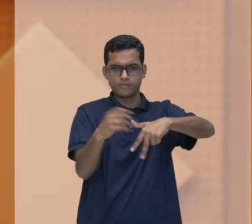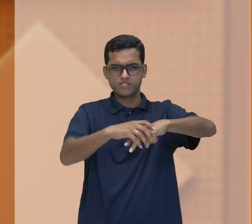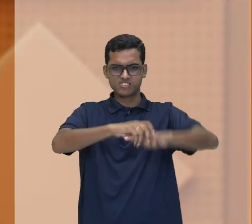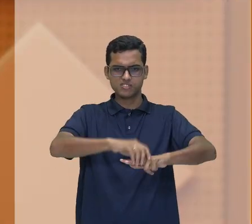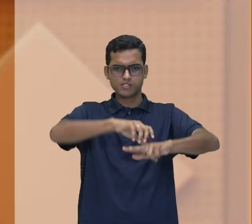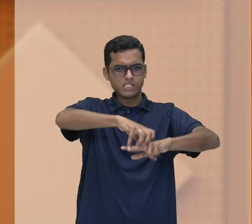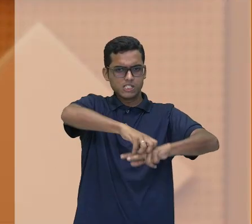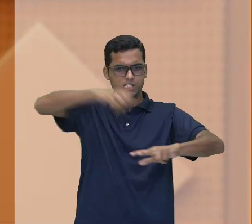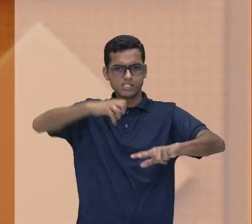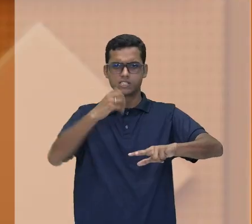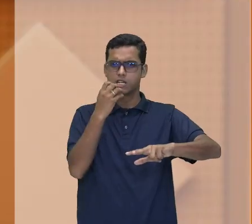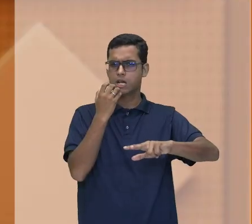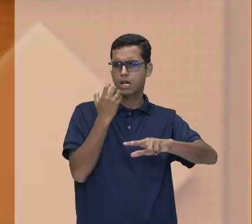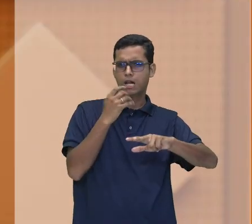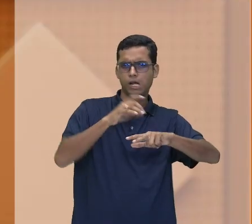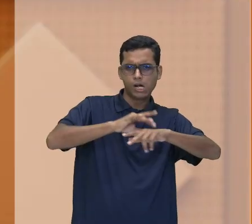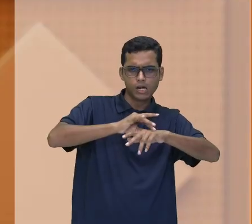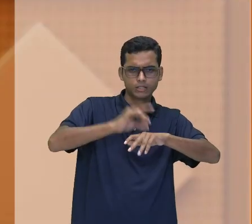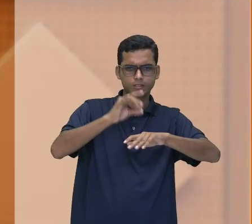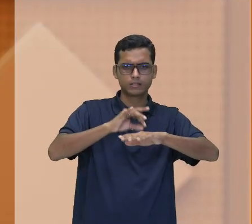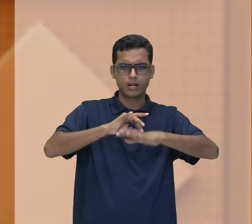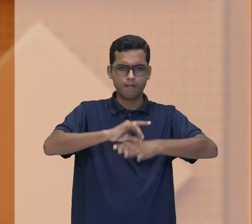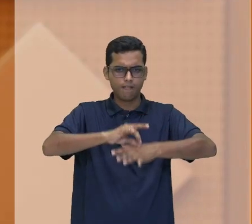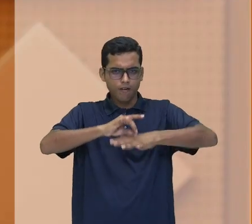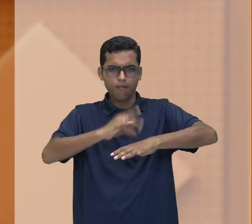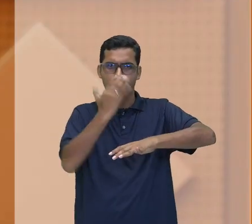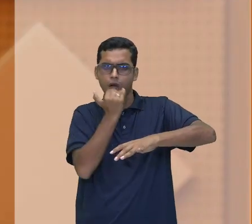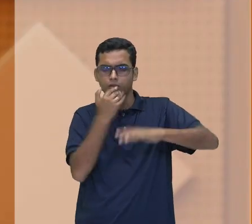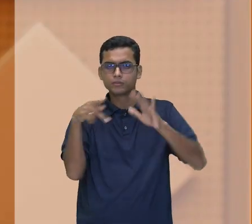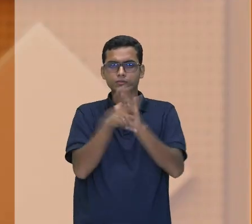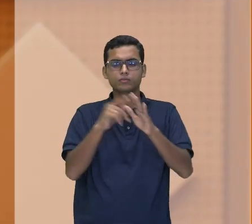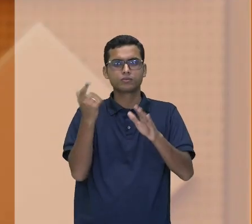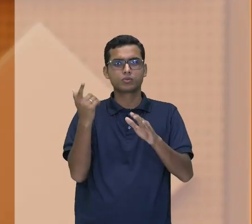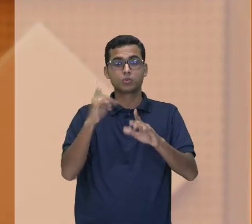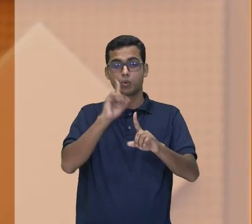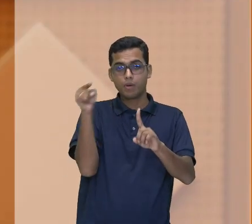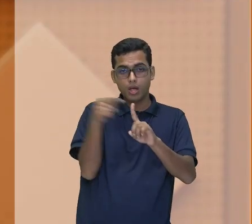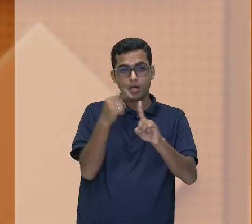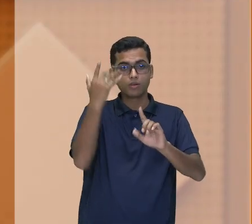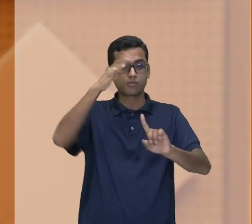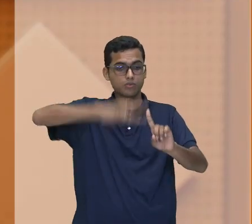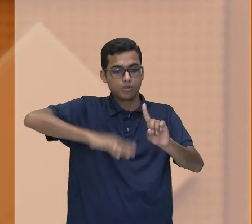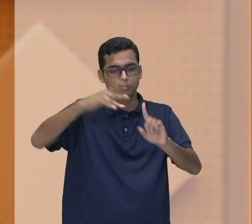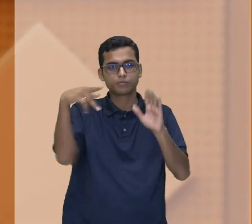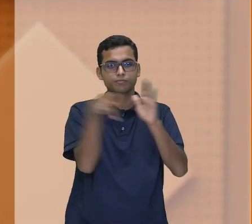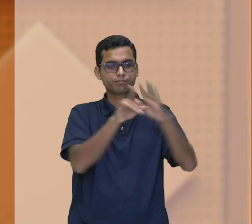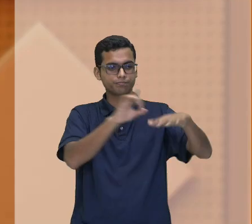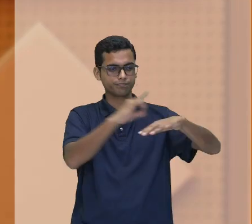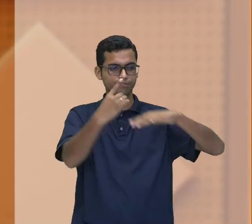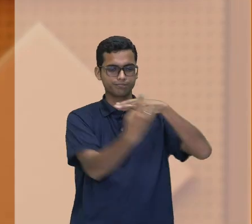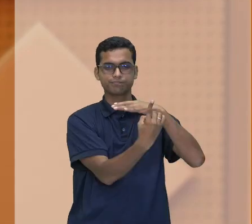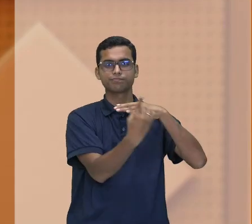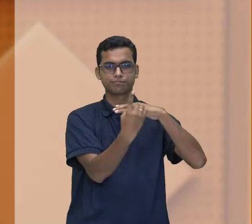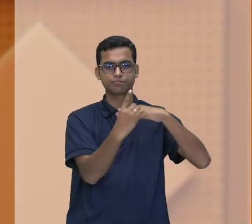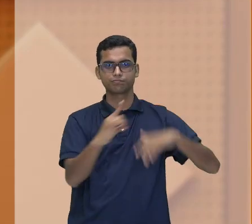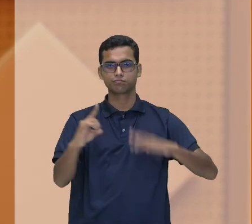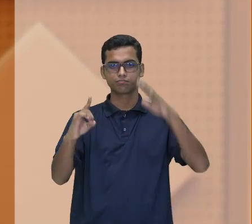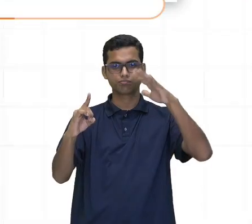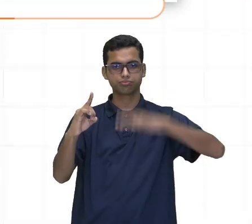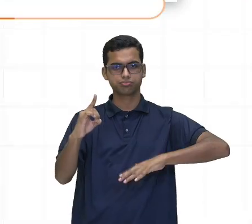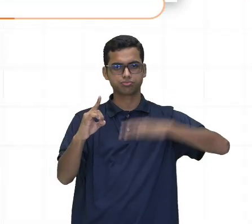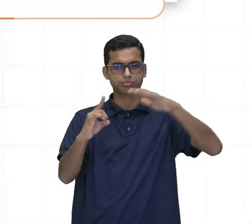de agradar aos deuses. Certo? Continuando com uma outra sociedade pré-colombiana, vamos conhecer agora